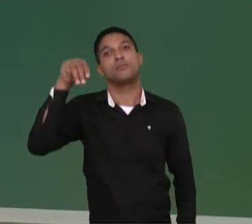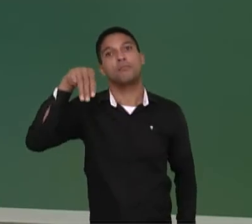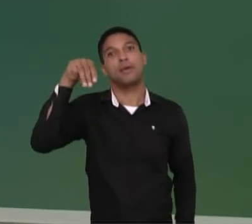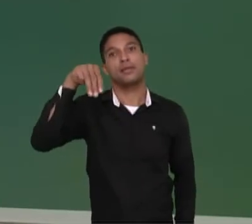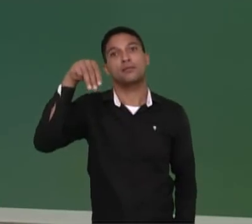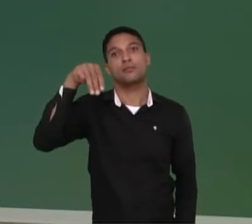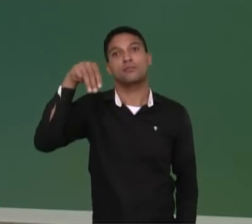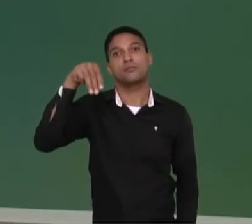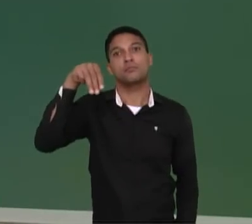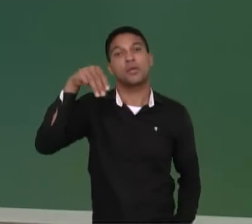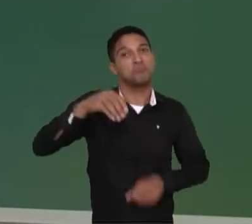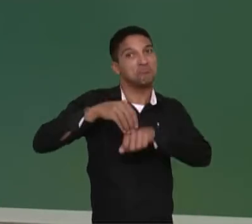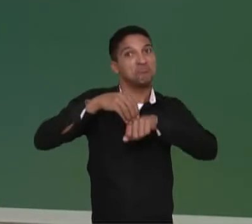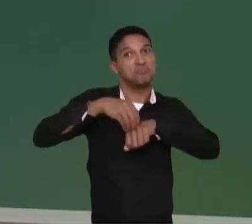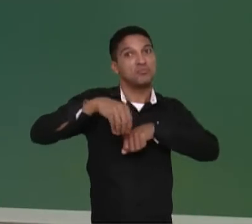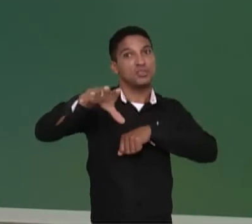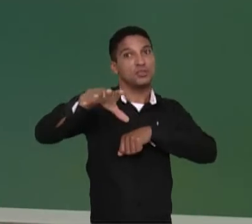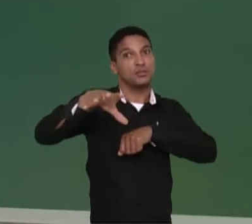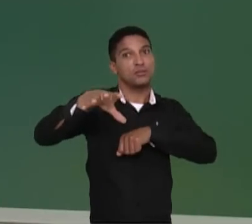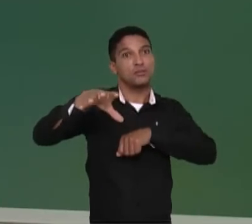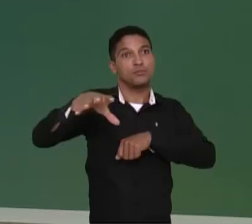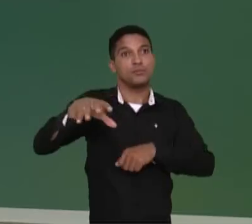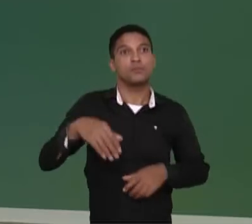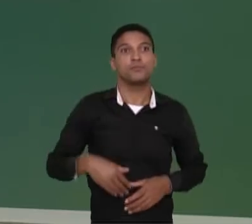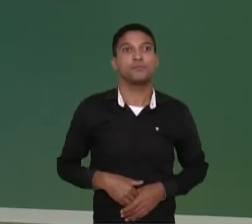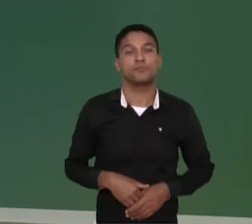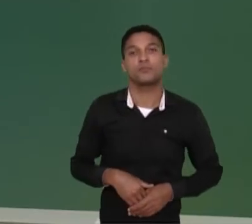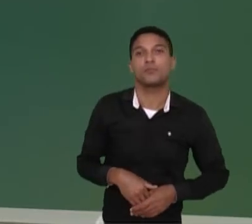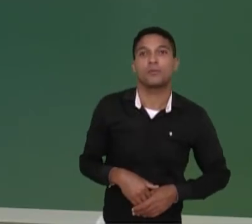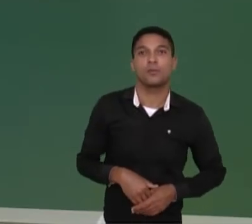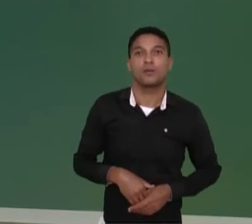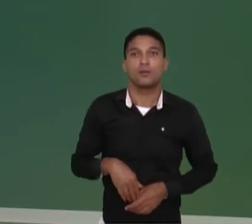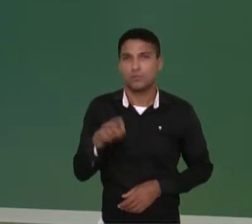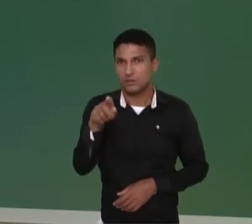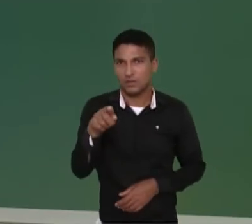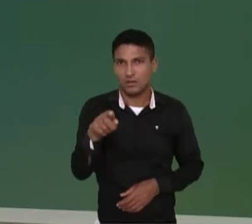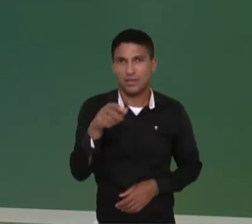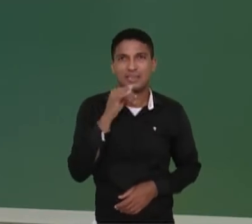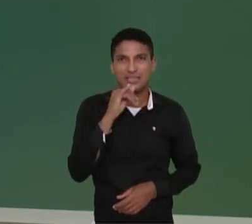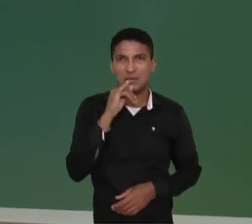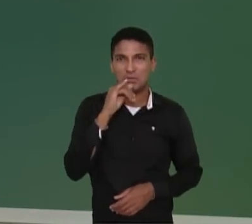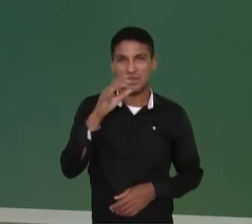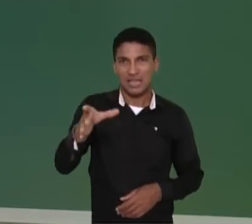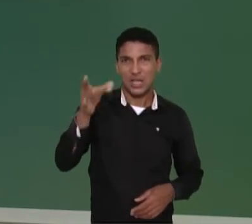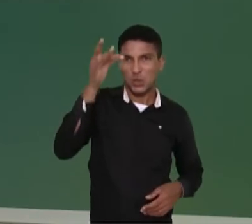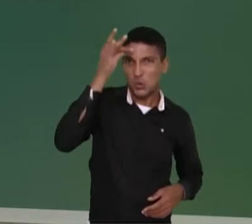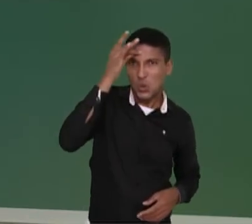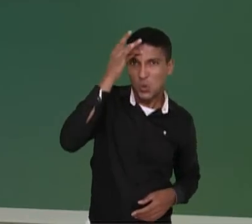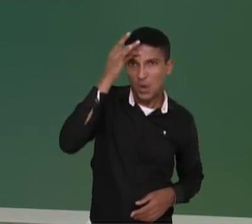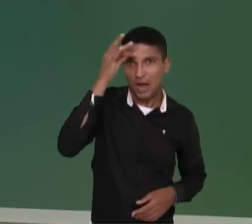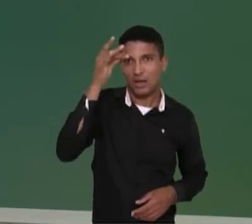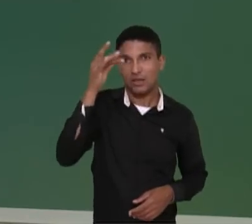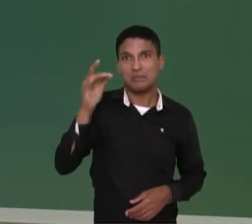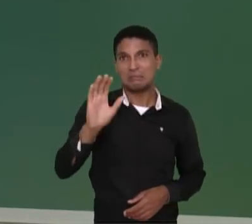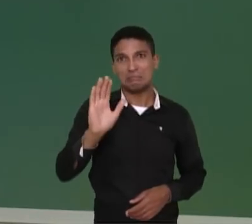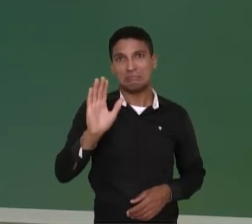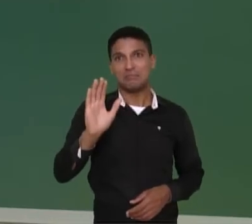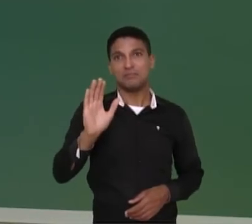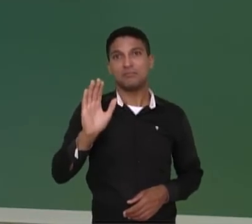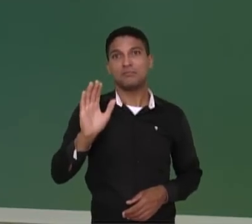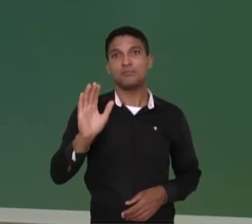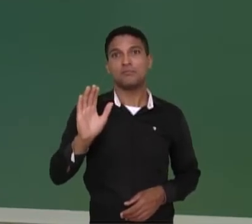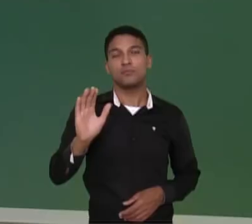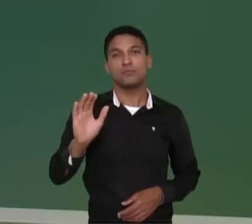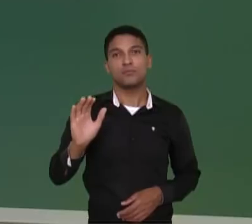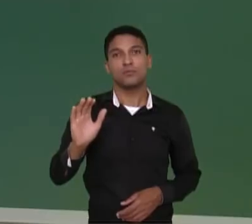bom? Eu trabalho dessa forma, né? Aí você não precisa ficar decorando, de centímetro quadrado para metro quadrado eu multiplico por quanto? Se